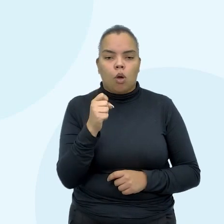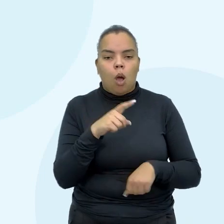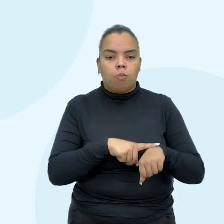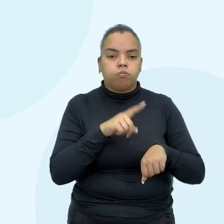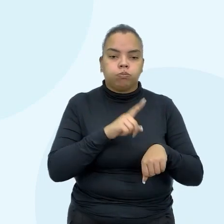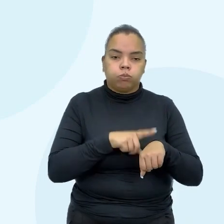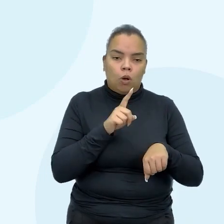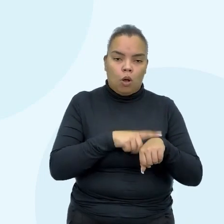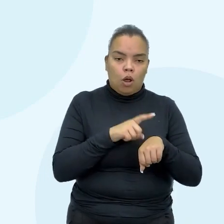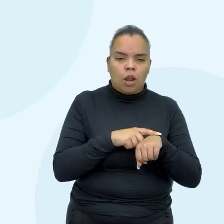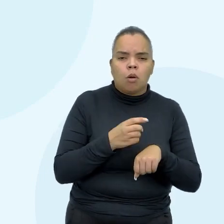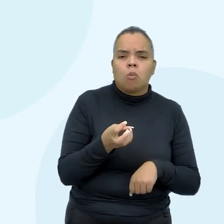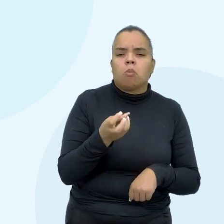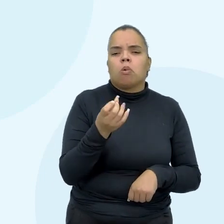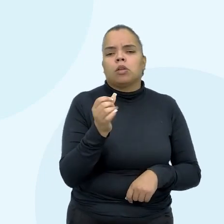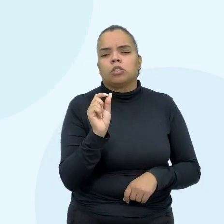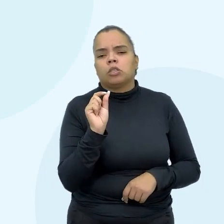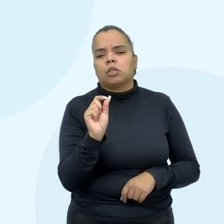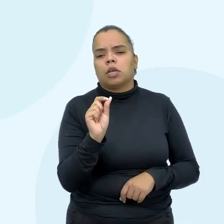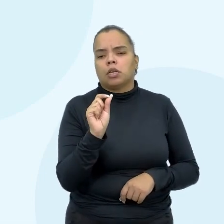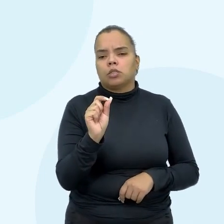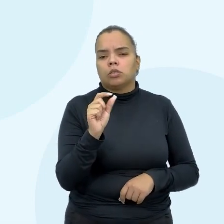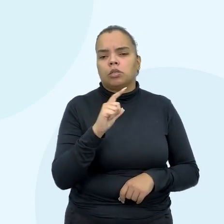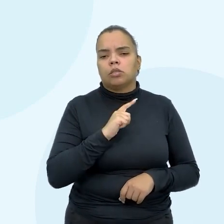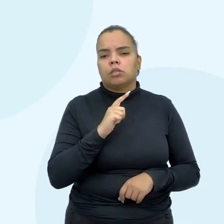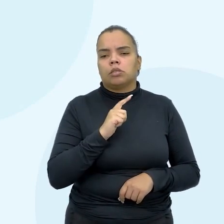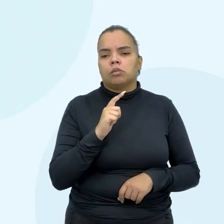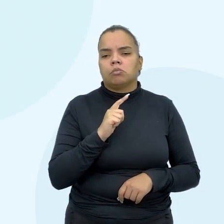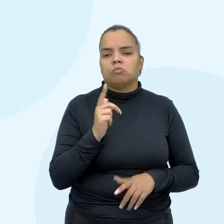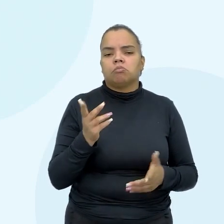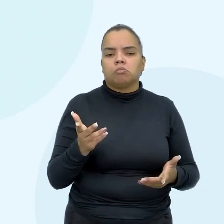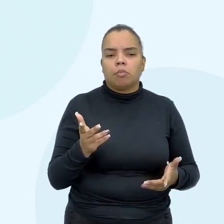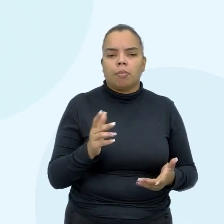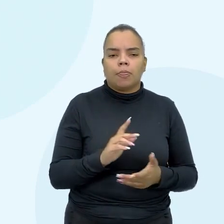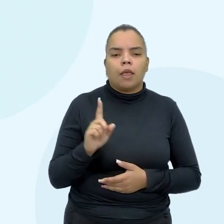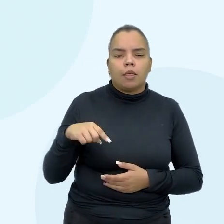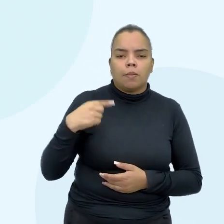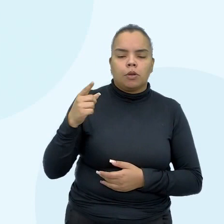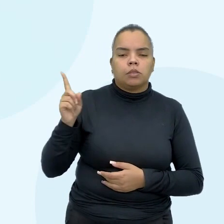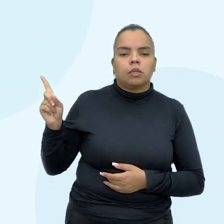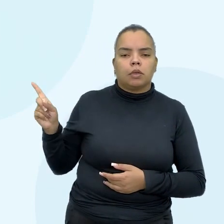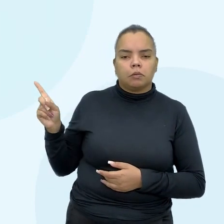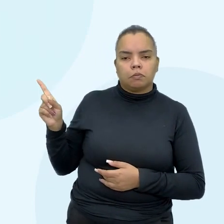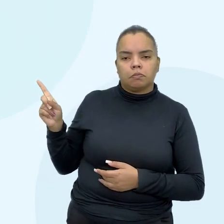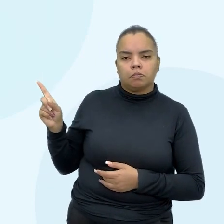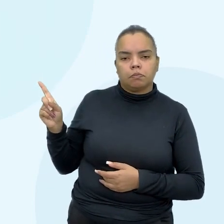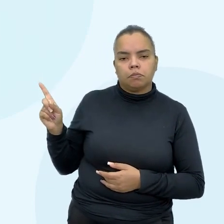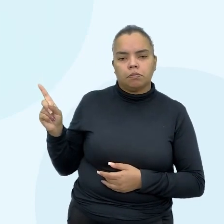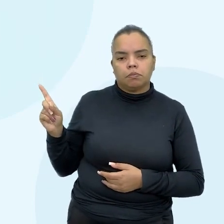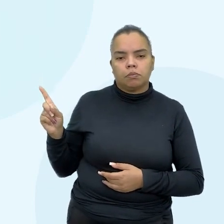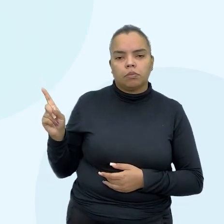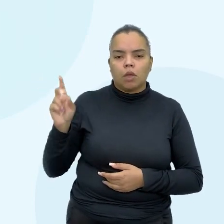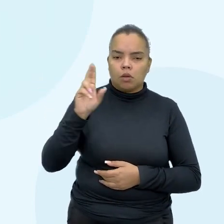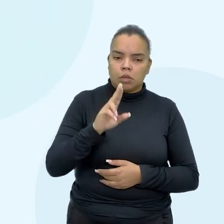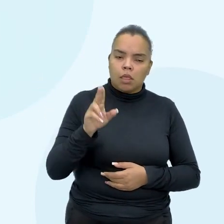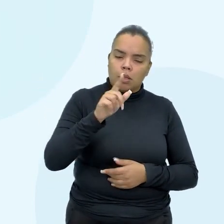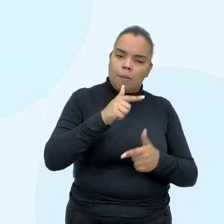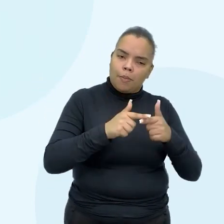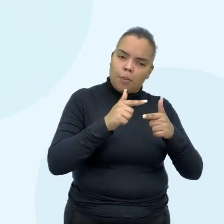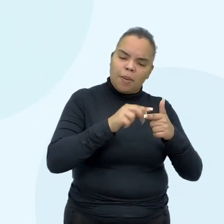um material muito interessante. Bom, no próximo, né, nós temos uma sugestão aí para o ensino médio, né, que é a mesma